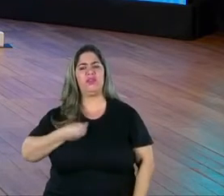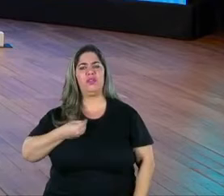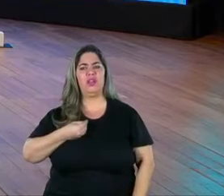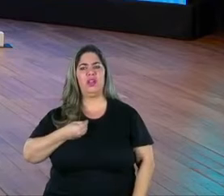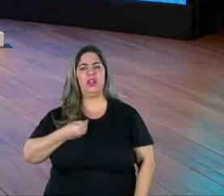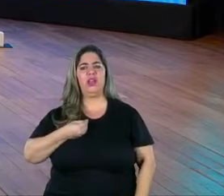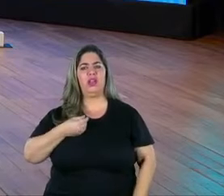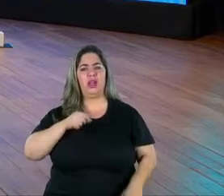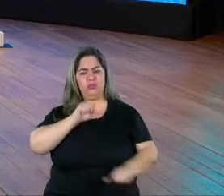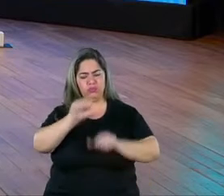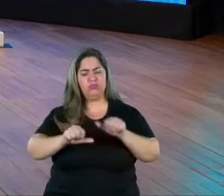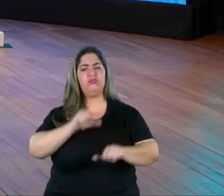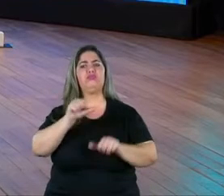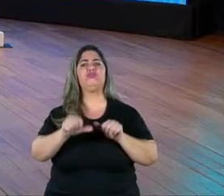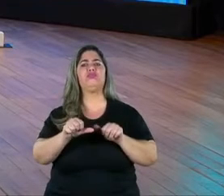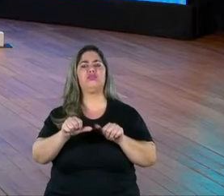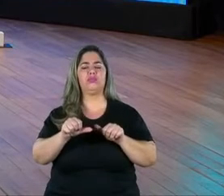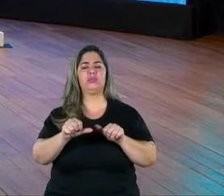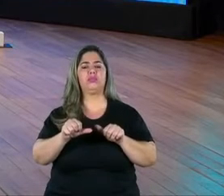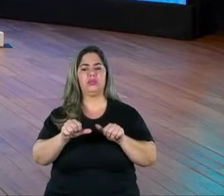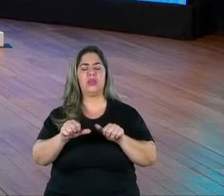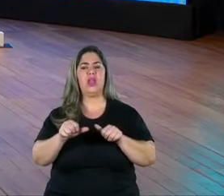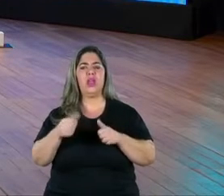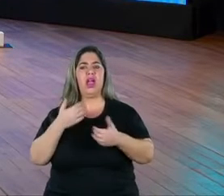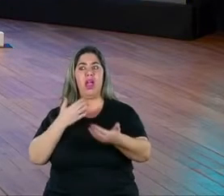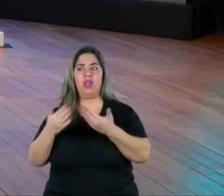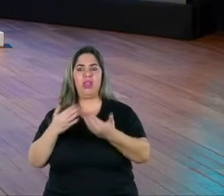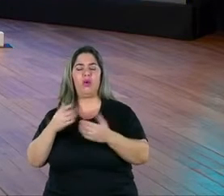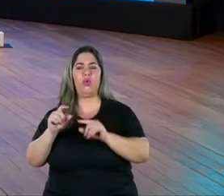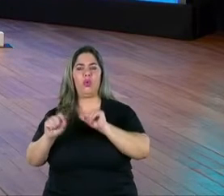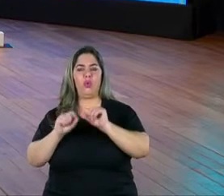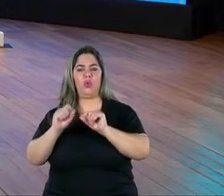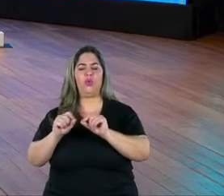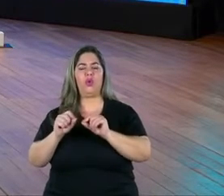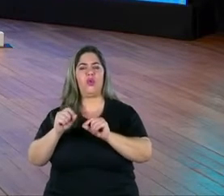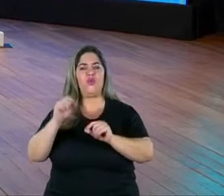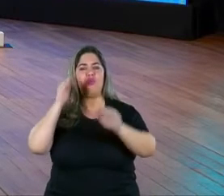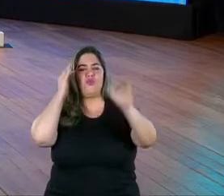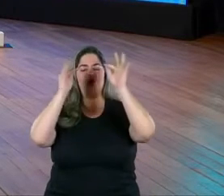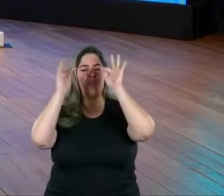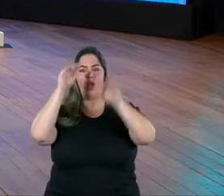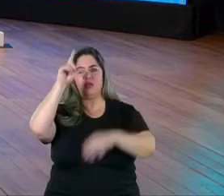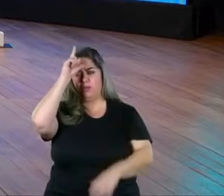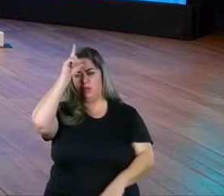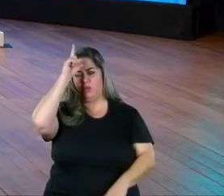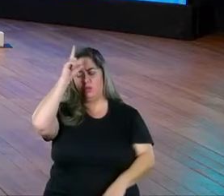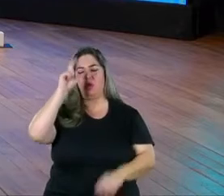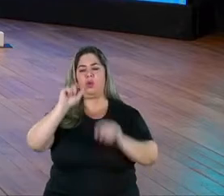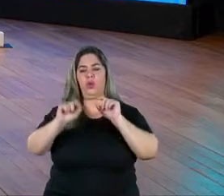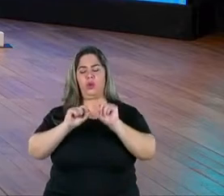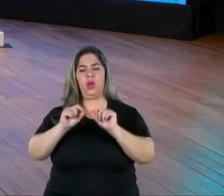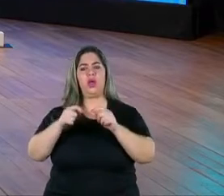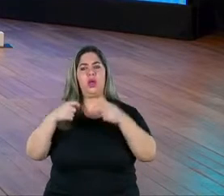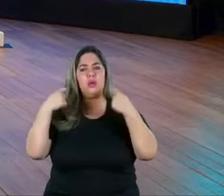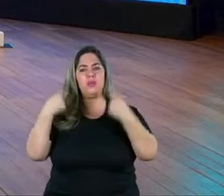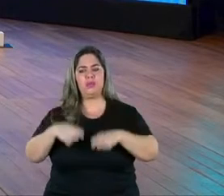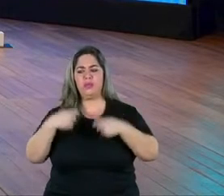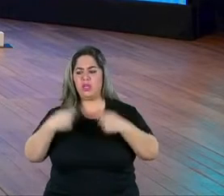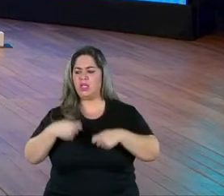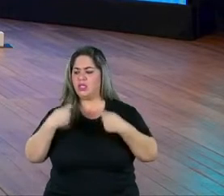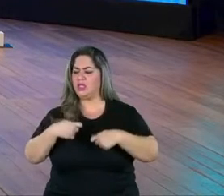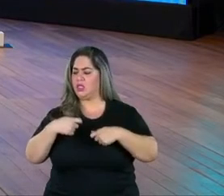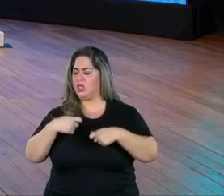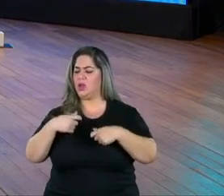de um diálogo entre Edgar e Peter Sloterdijk, um grande filósofo alemão. Precisamos de uma imunologia